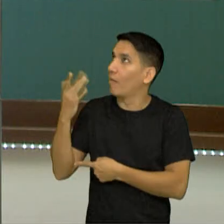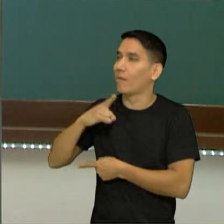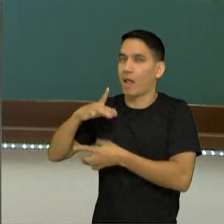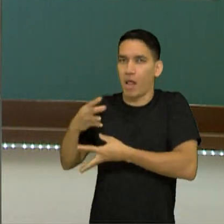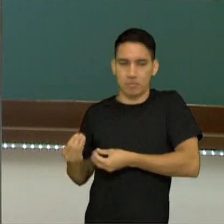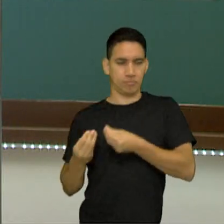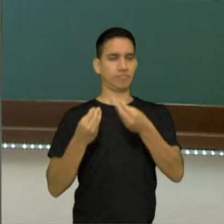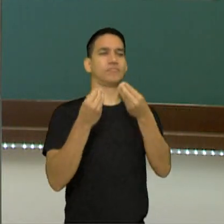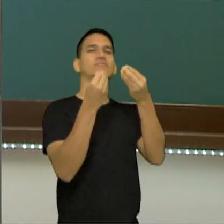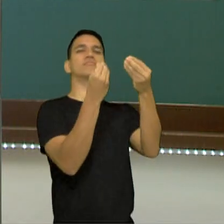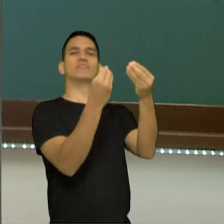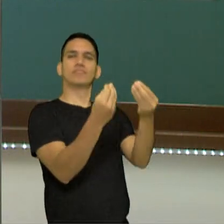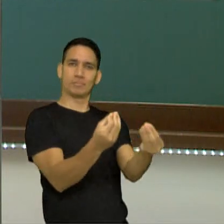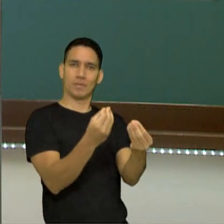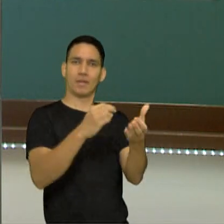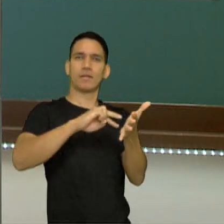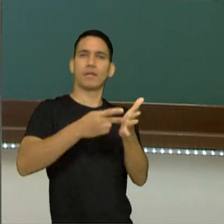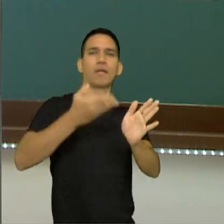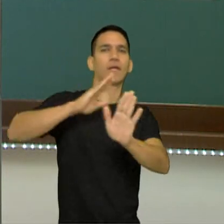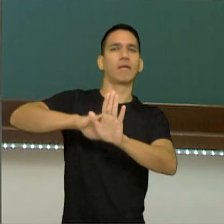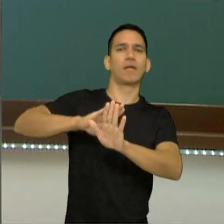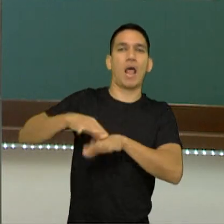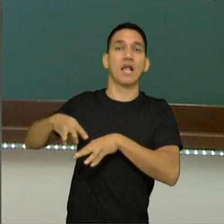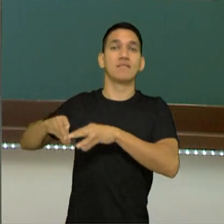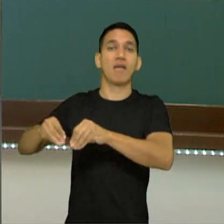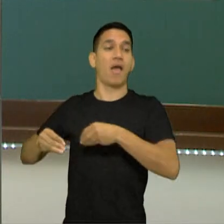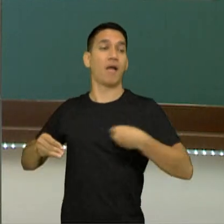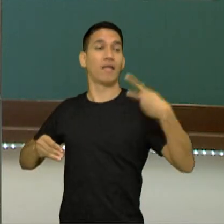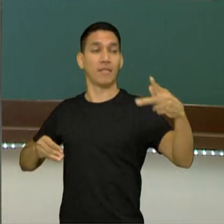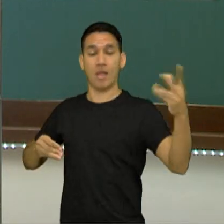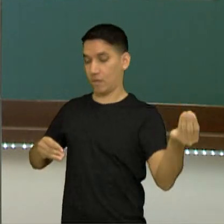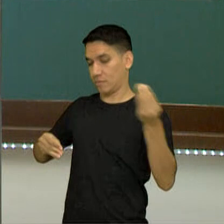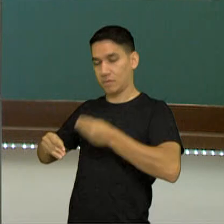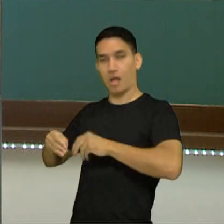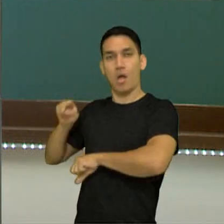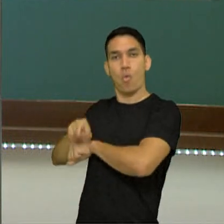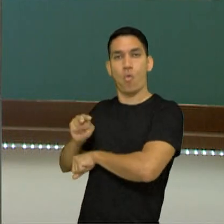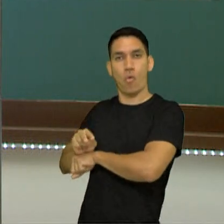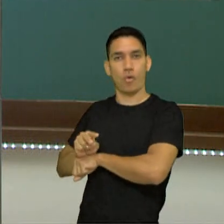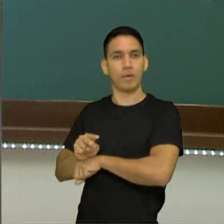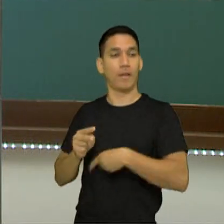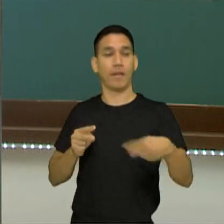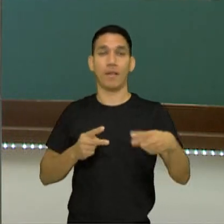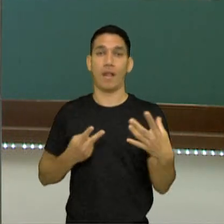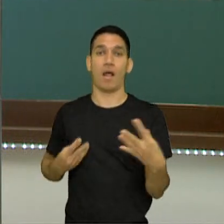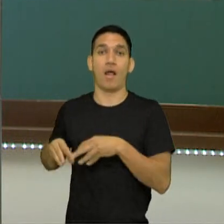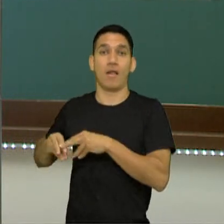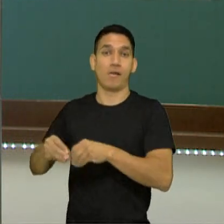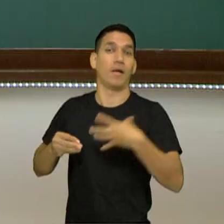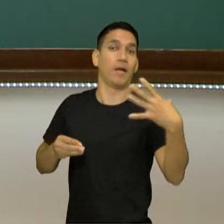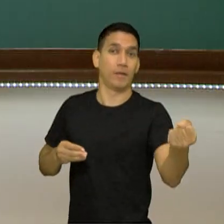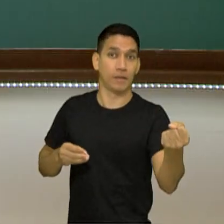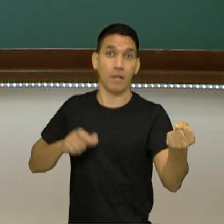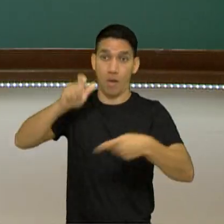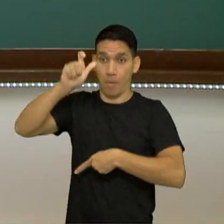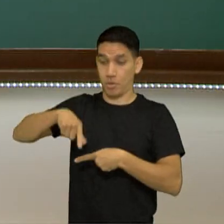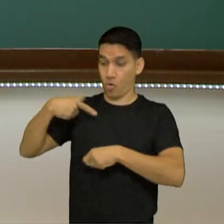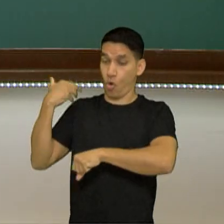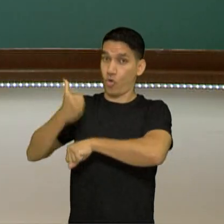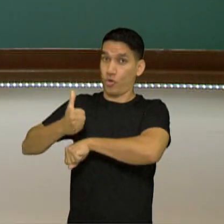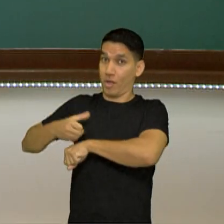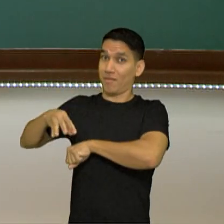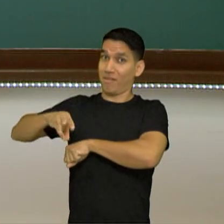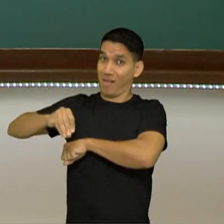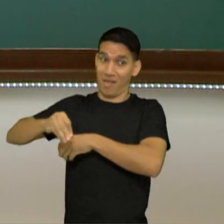sucerano entregando uma terra ali para o seu vassalo. Então, o sucerano é o cara, é a pessoa que vai doar